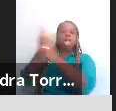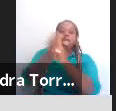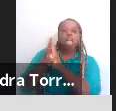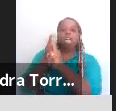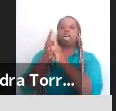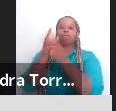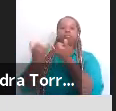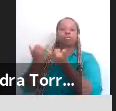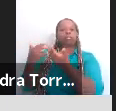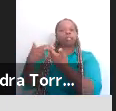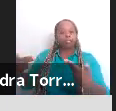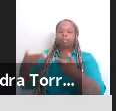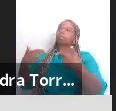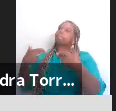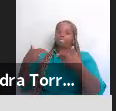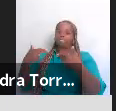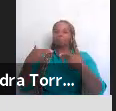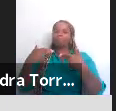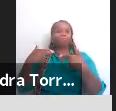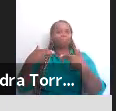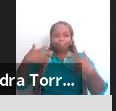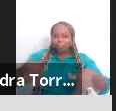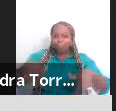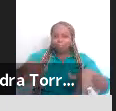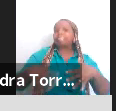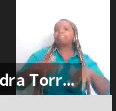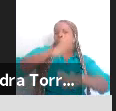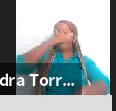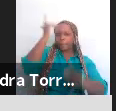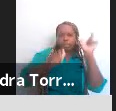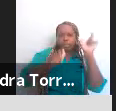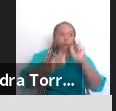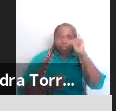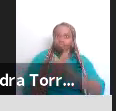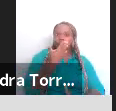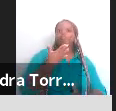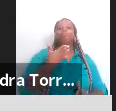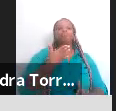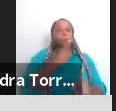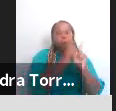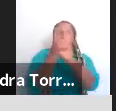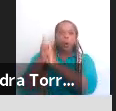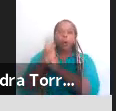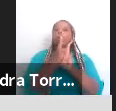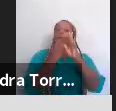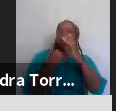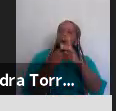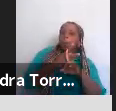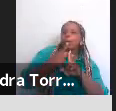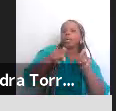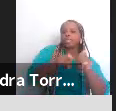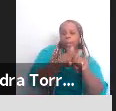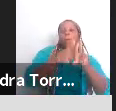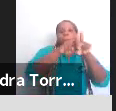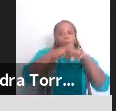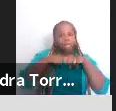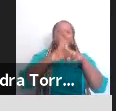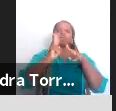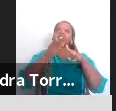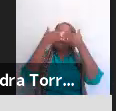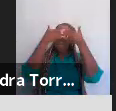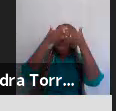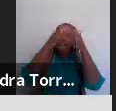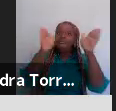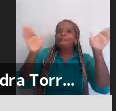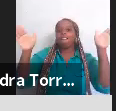tá super em ascendência, né? Então, a gente está sempre aberto a receber essas pessoas que compartilham com a